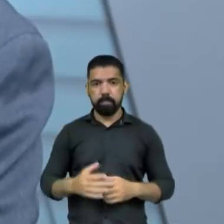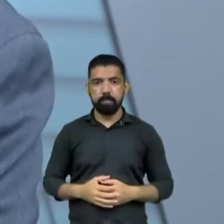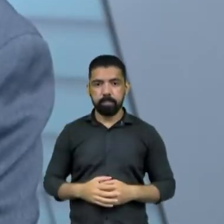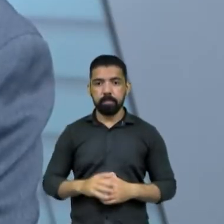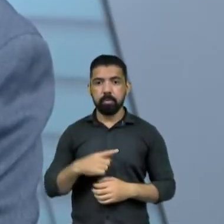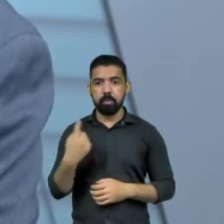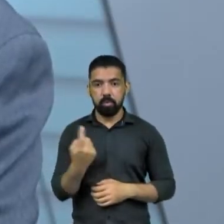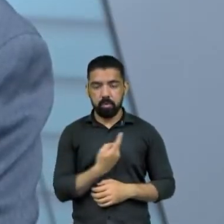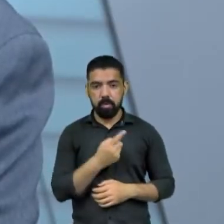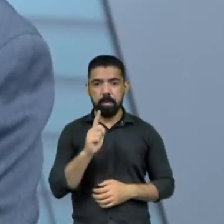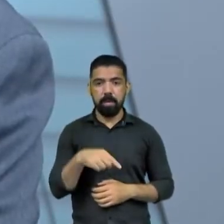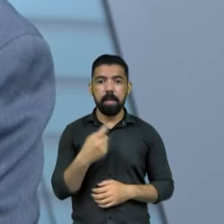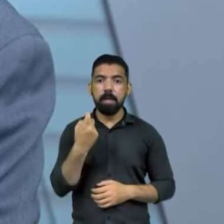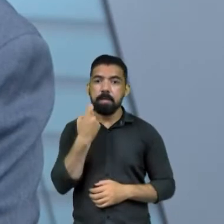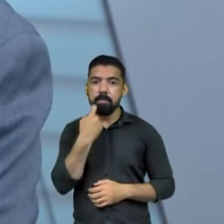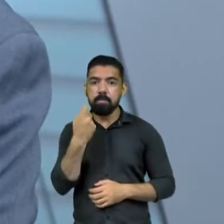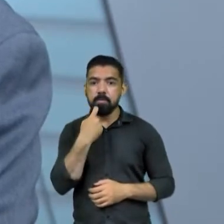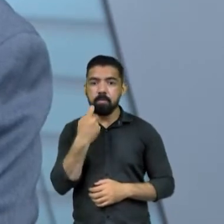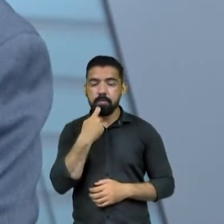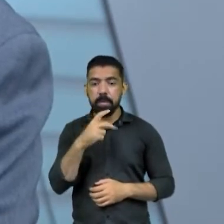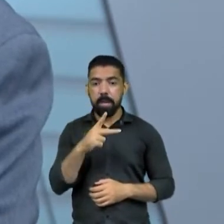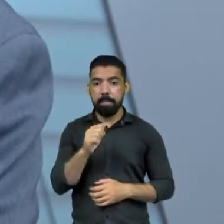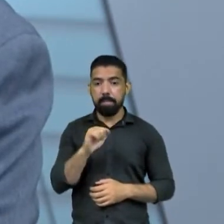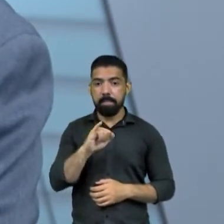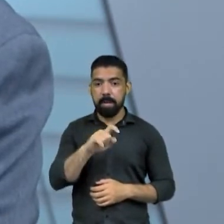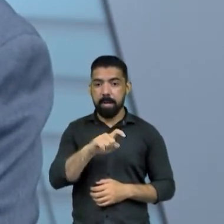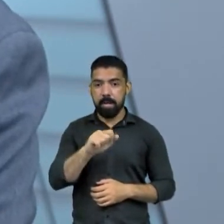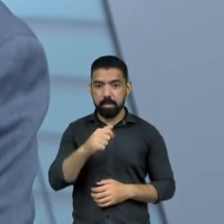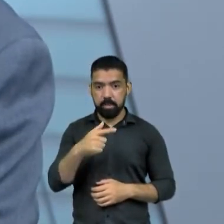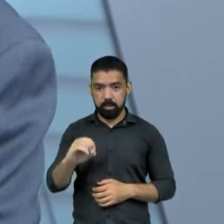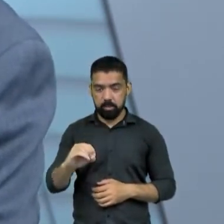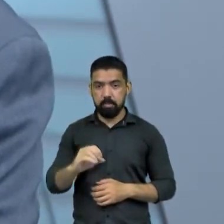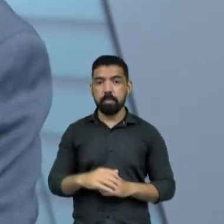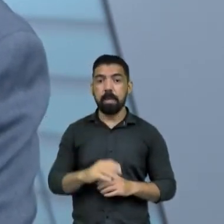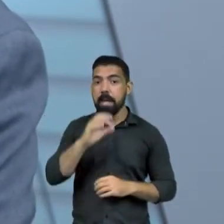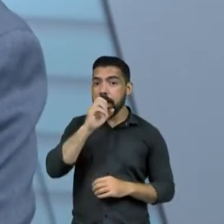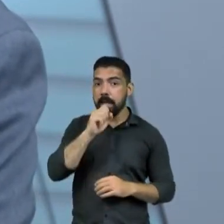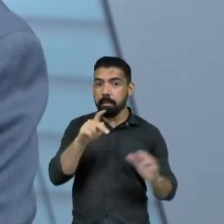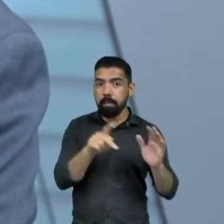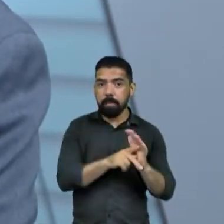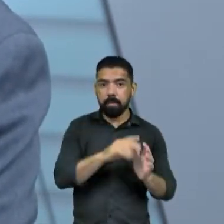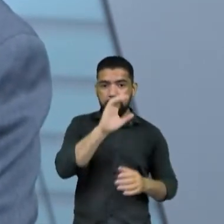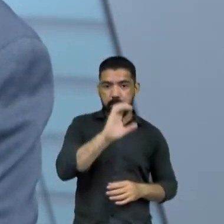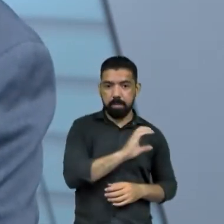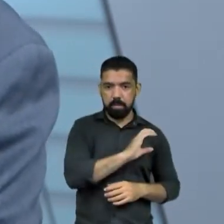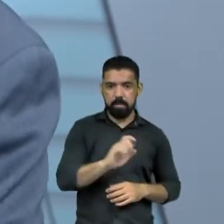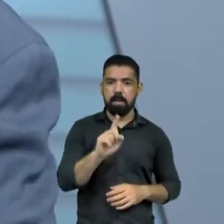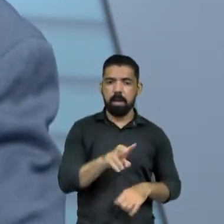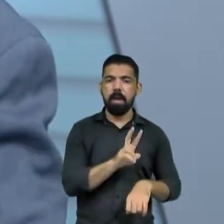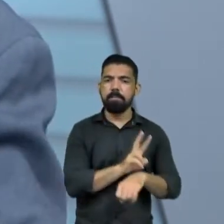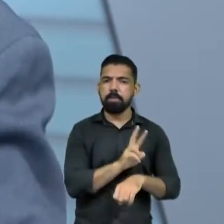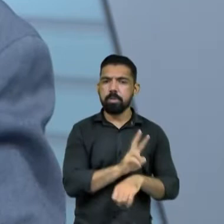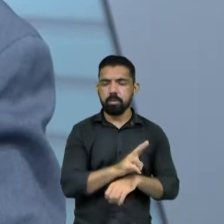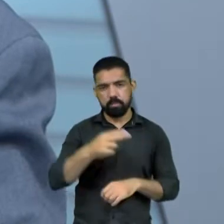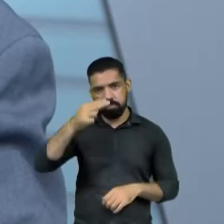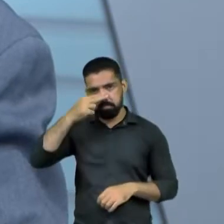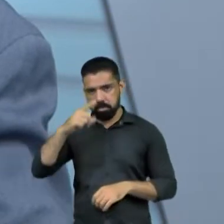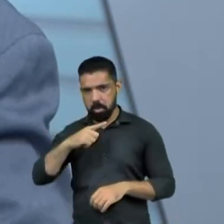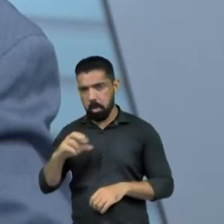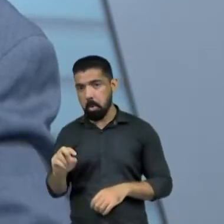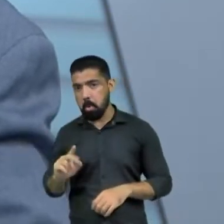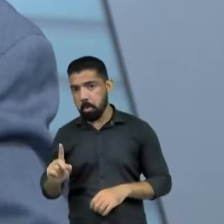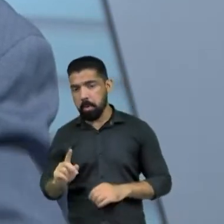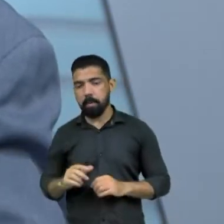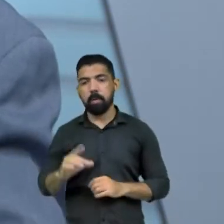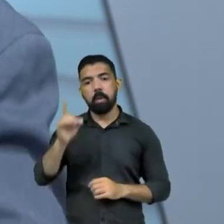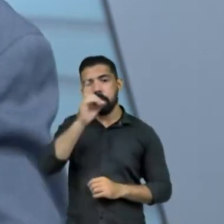na sexta-feira da Paixão o sábado é o sábado para os católicos da vigília Pascal não sei se os evangelos T alguma referência e o